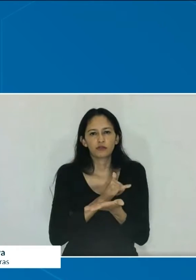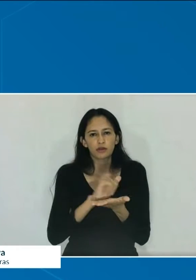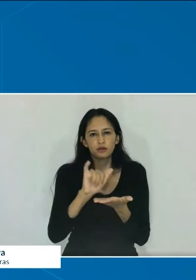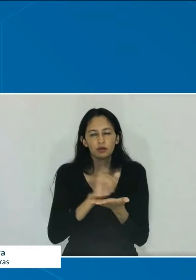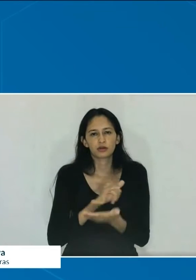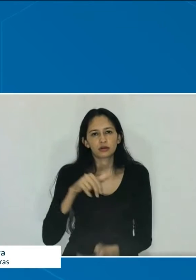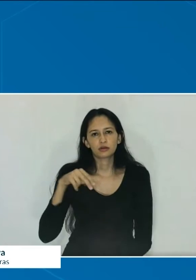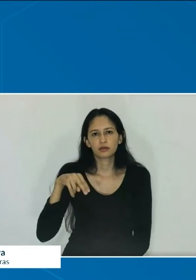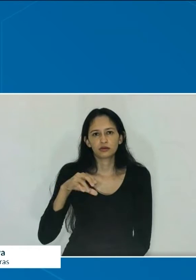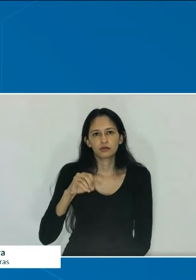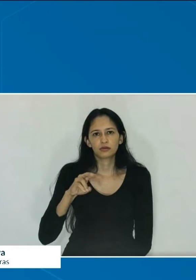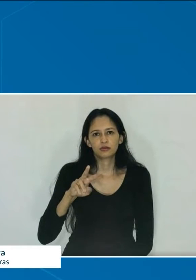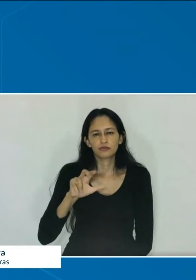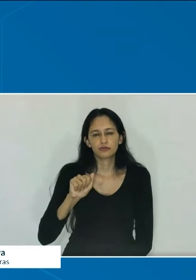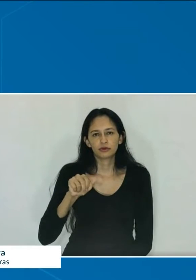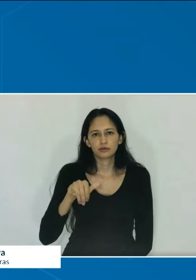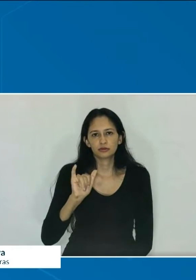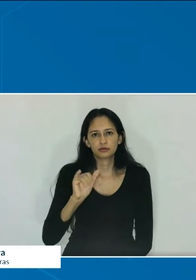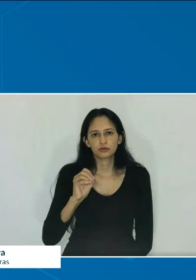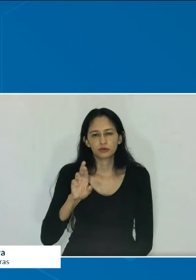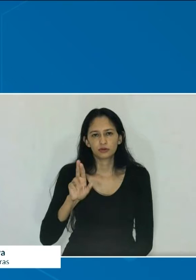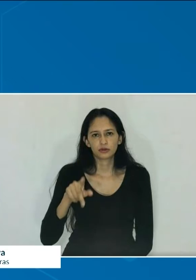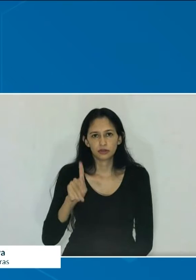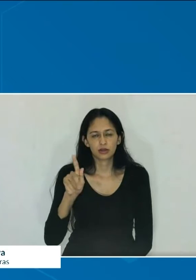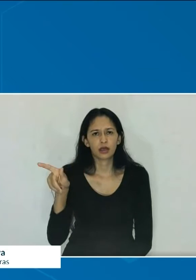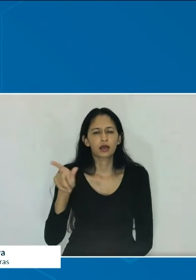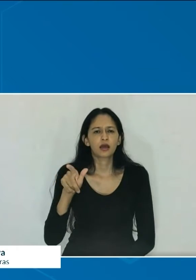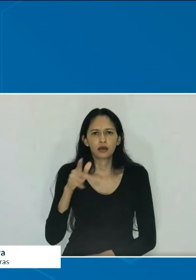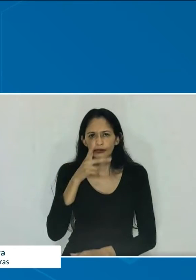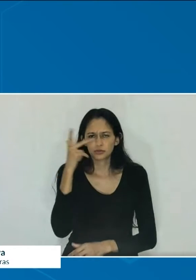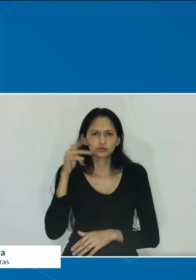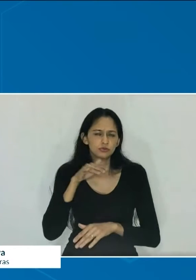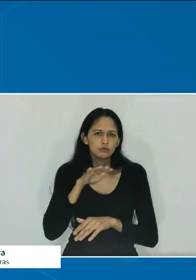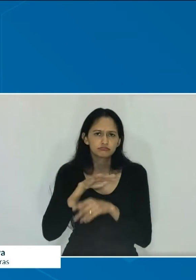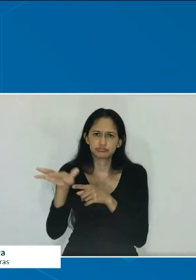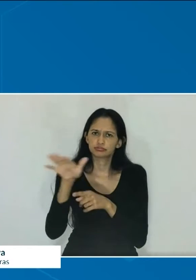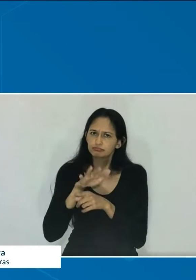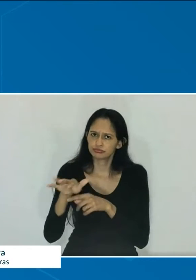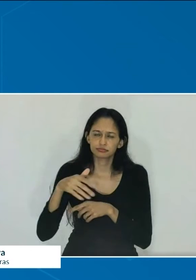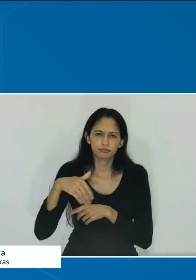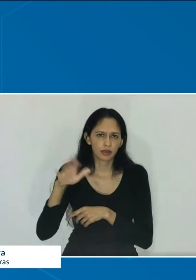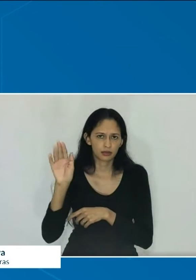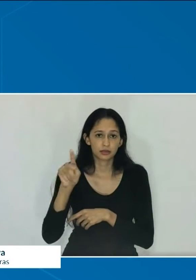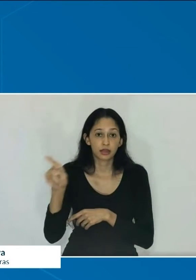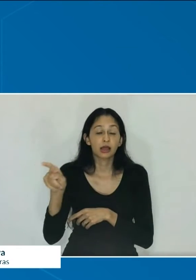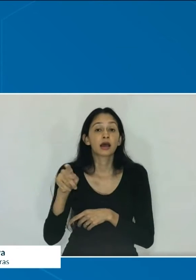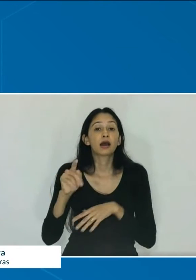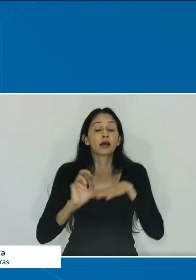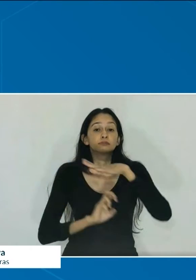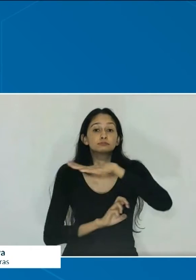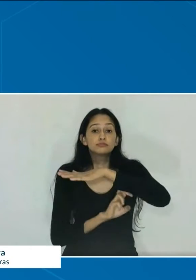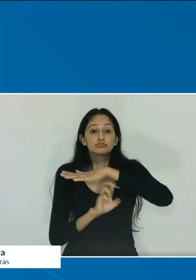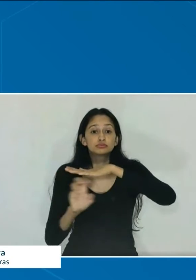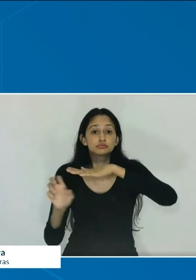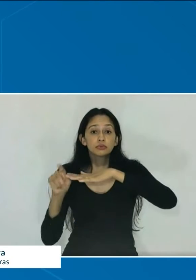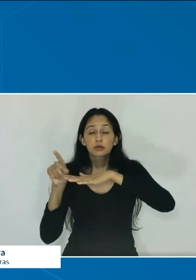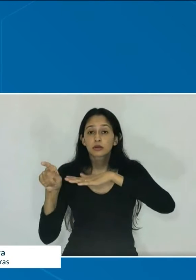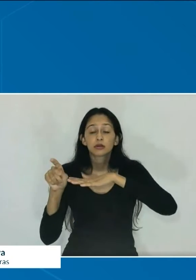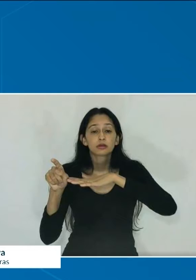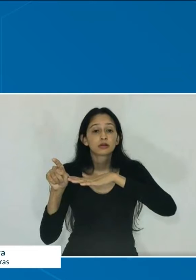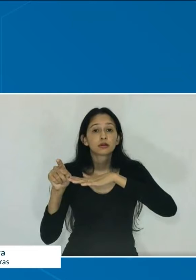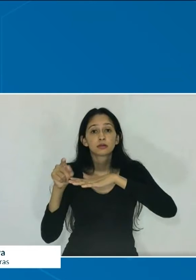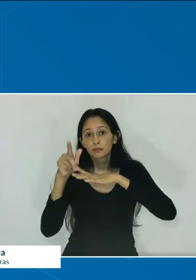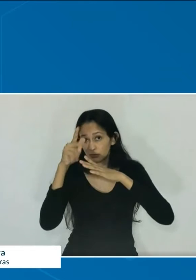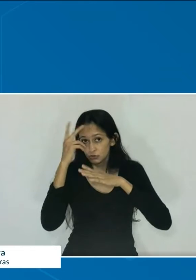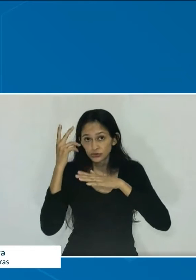metrô de alta demanda e de alta necessidade para a região. E ele simplesmente teve uma queda de